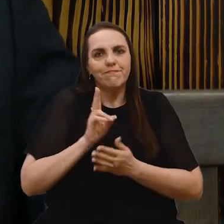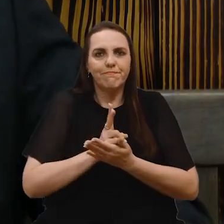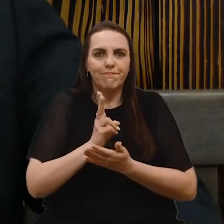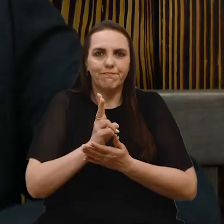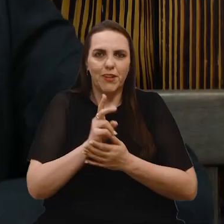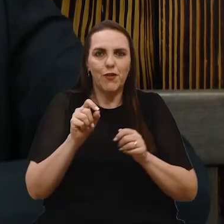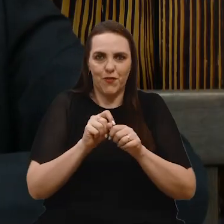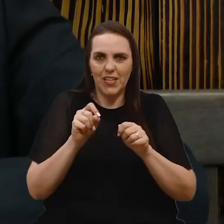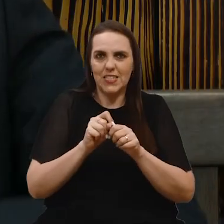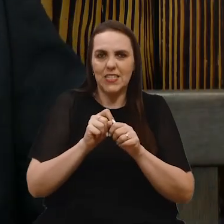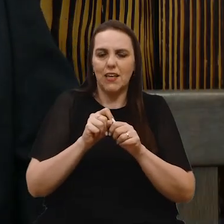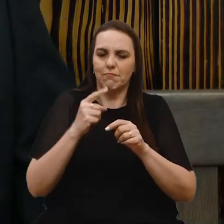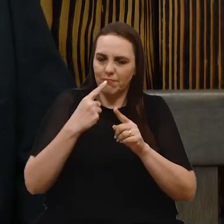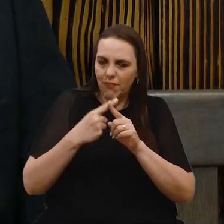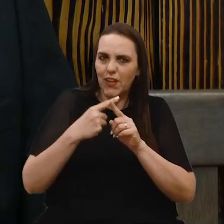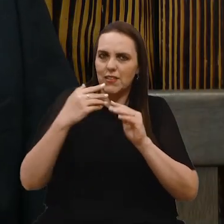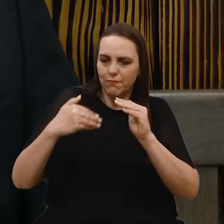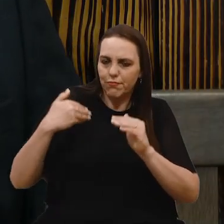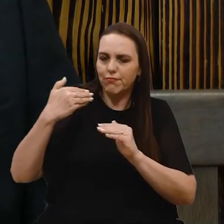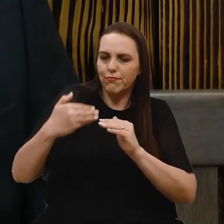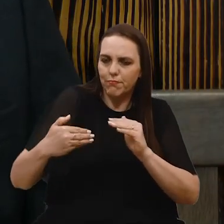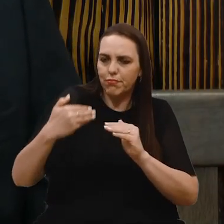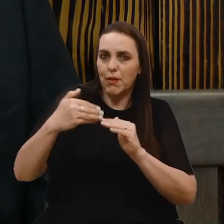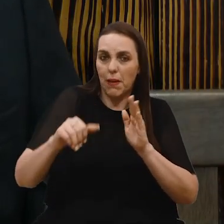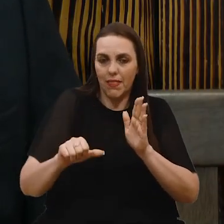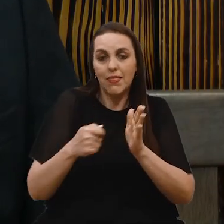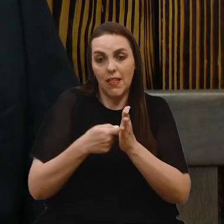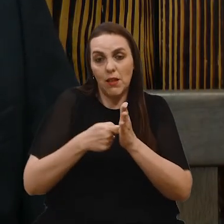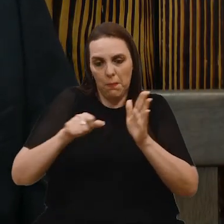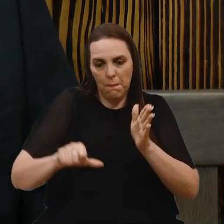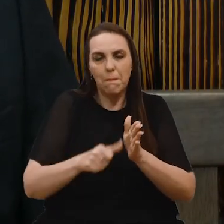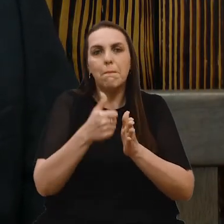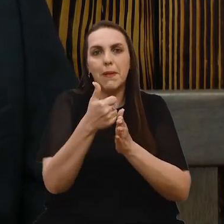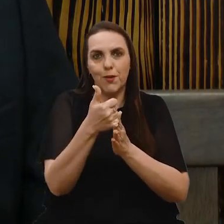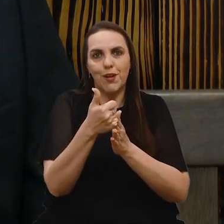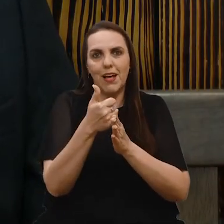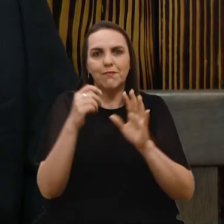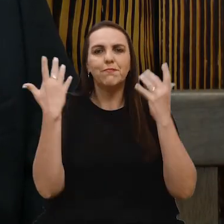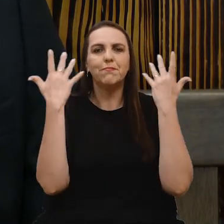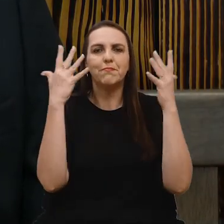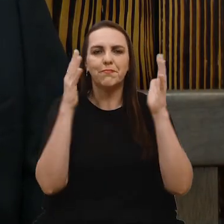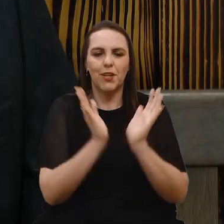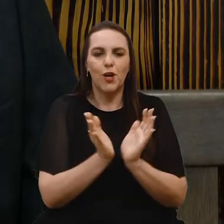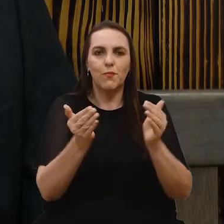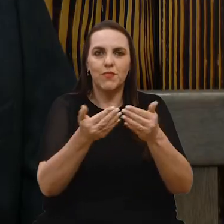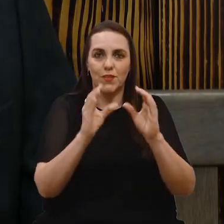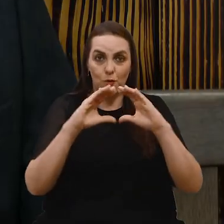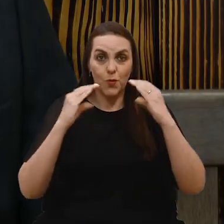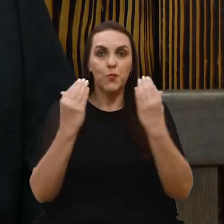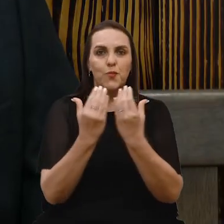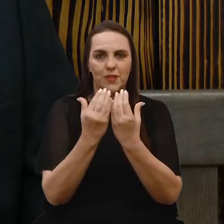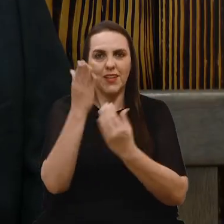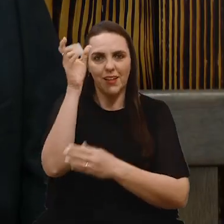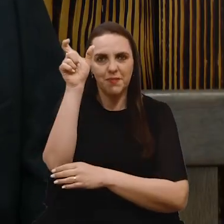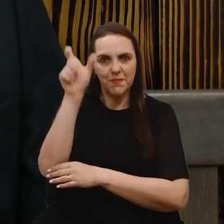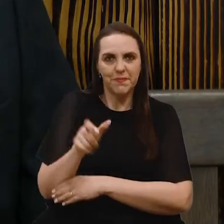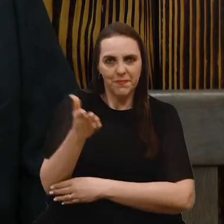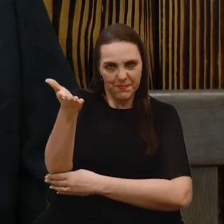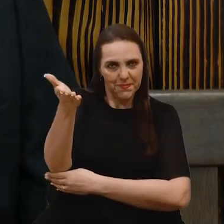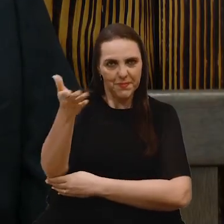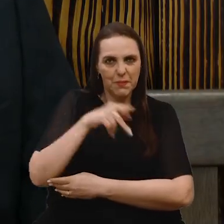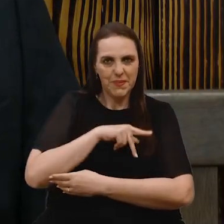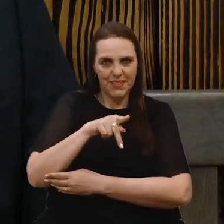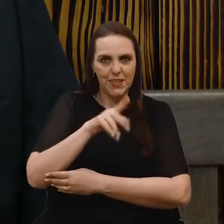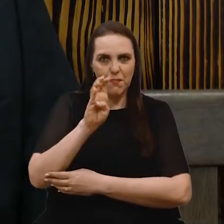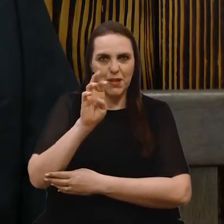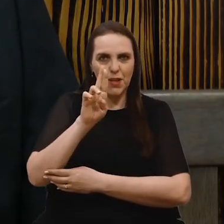sempre procura fazer uma edição melhor que a outra. Eu quero parabenizar a comissão comunitária na pessoa do Bertotto, que é